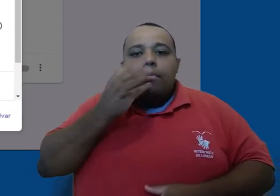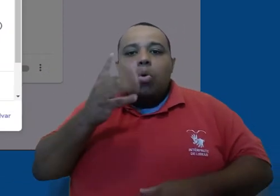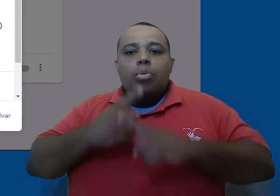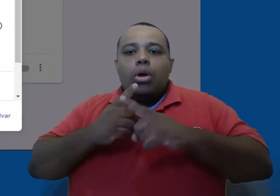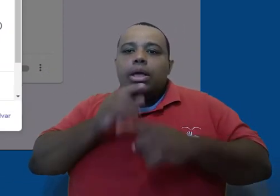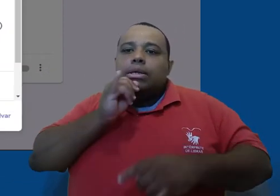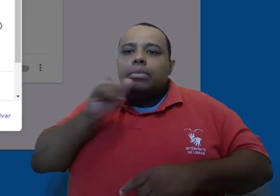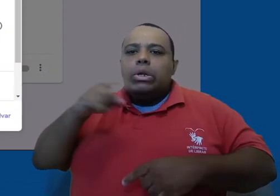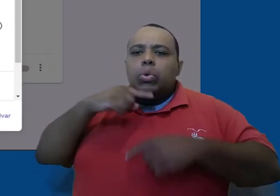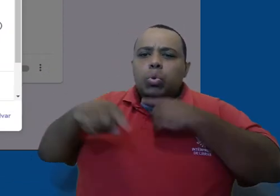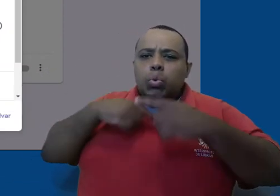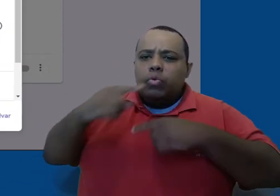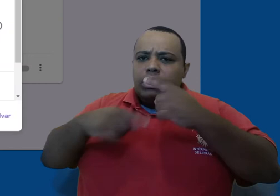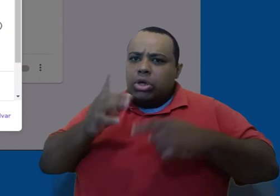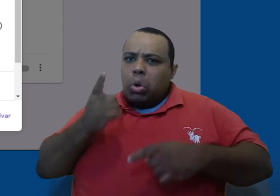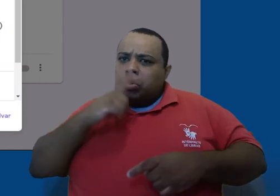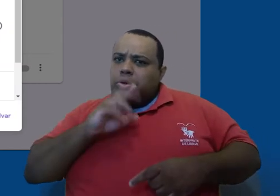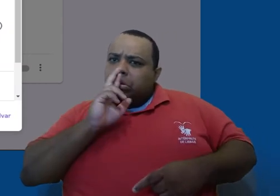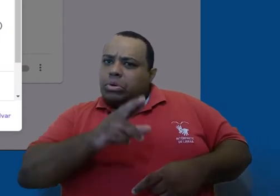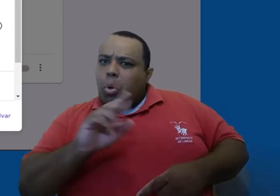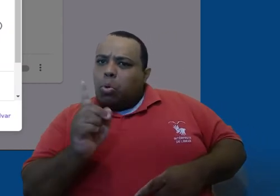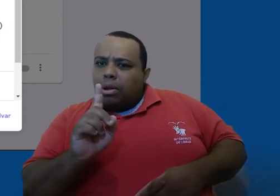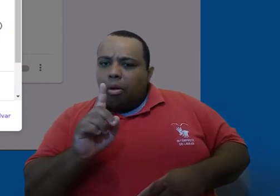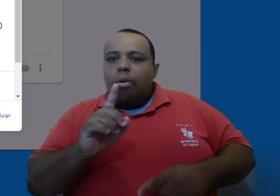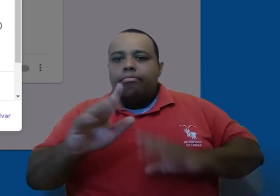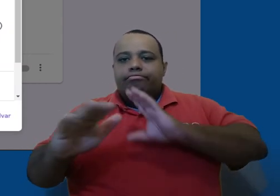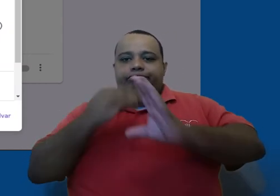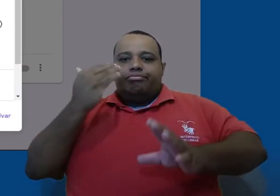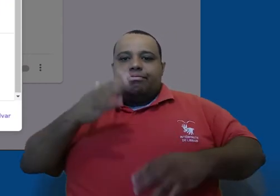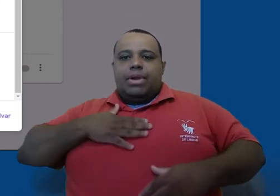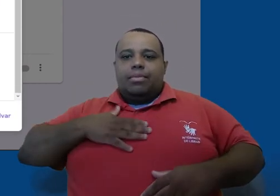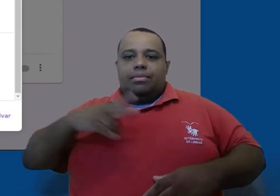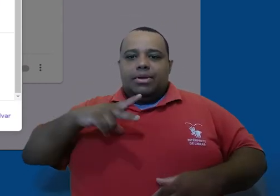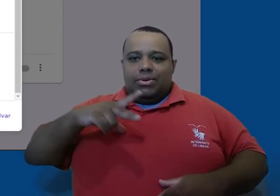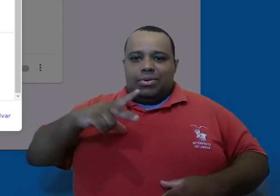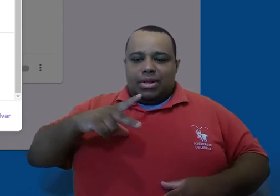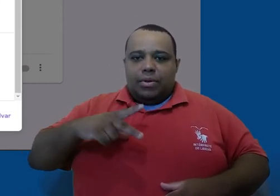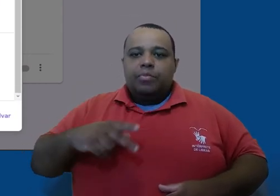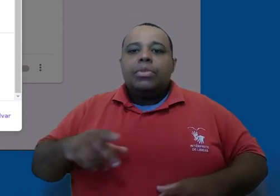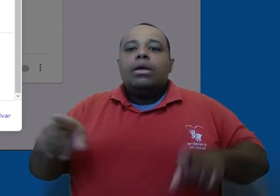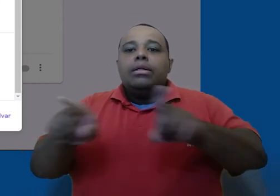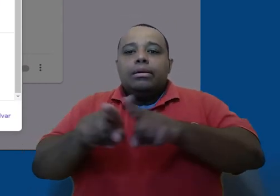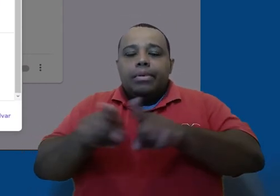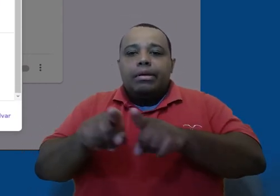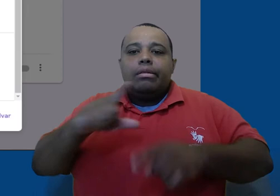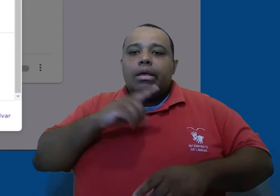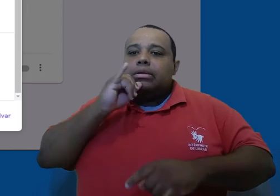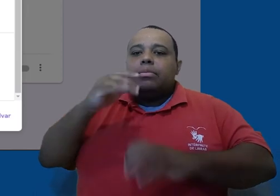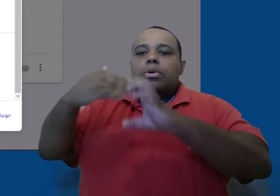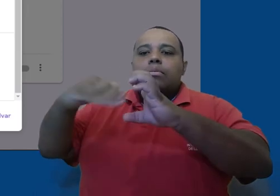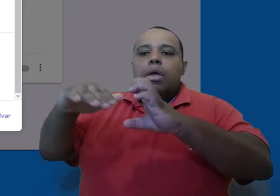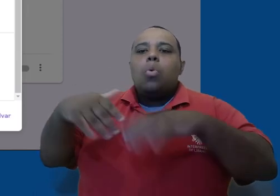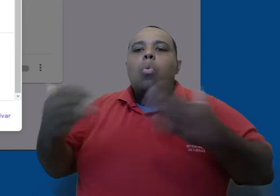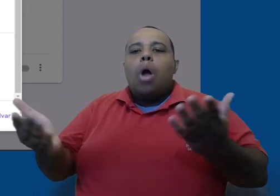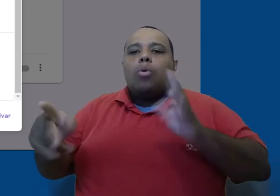alguma dúvida essa resposta foi computada ou não podemos definir também se iremos restringir o formulário aos e-mails de domínios